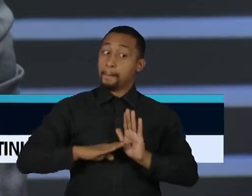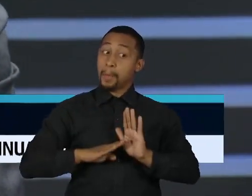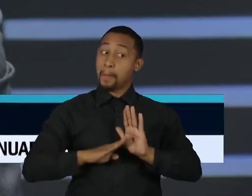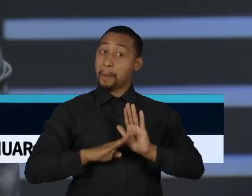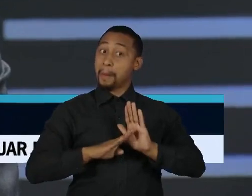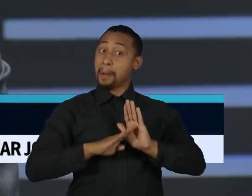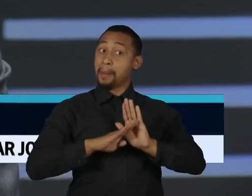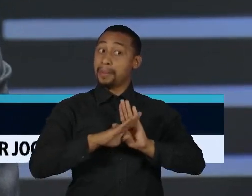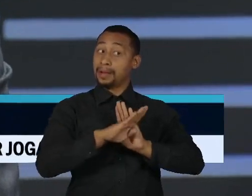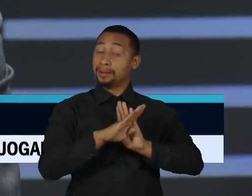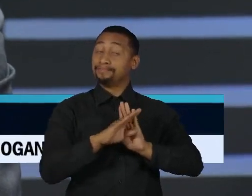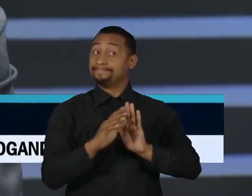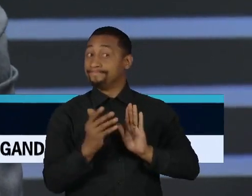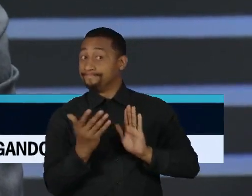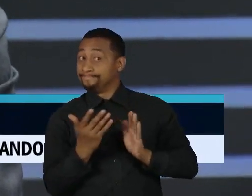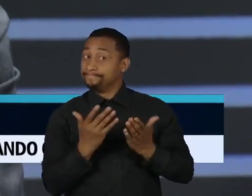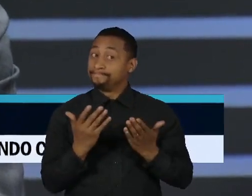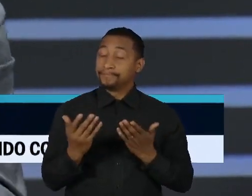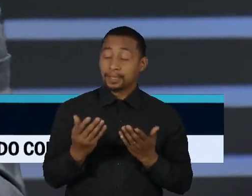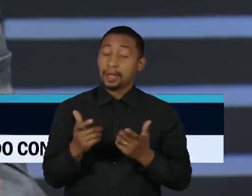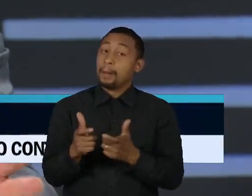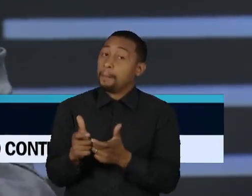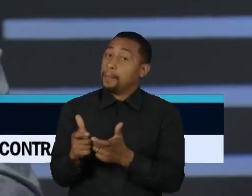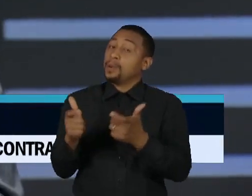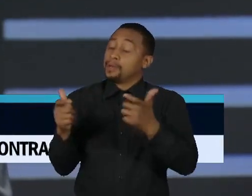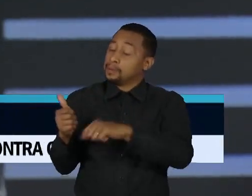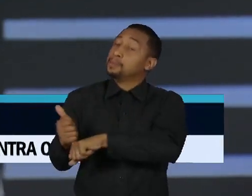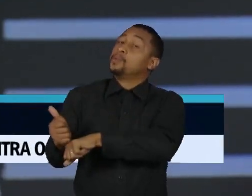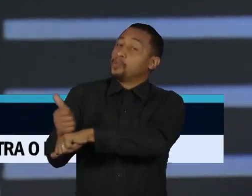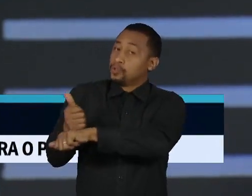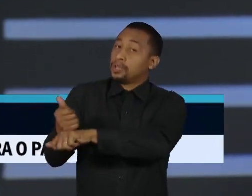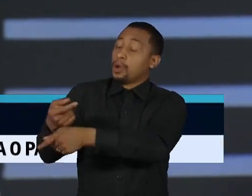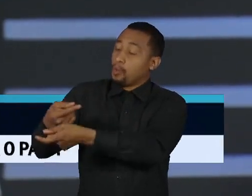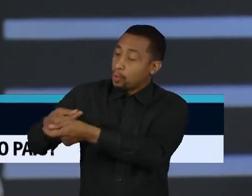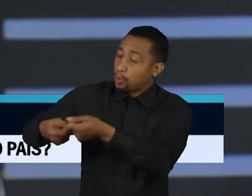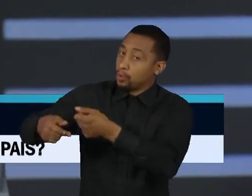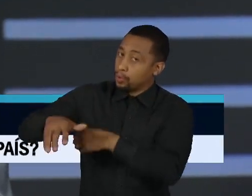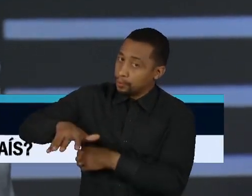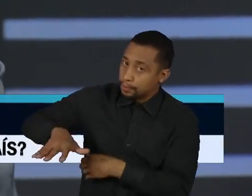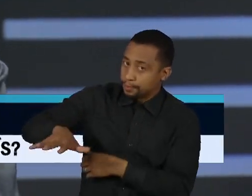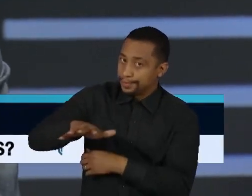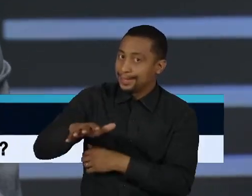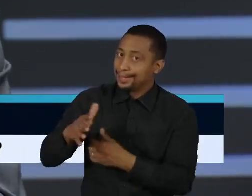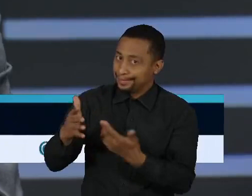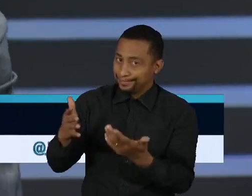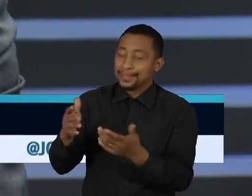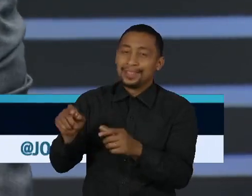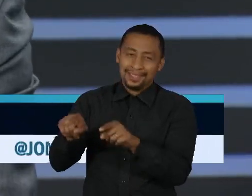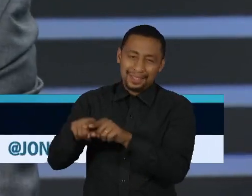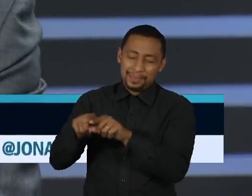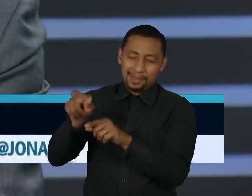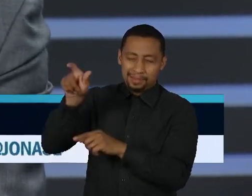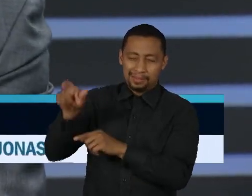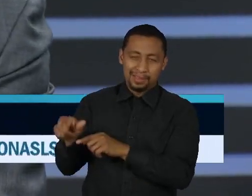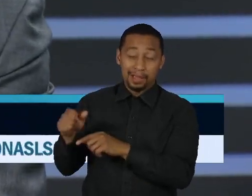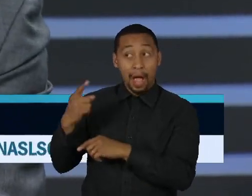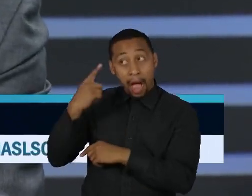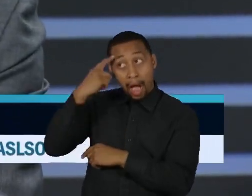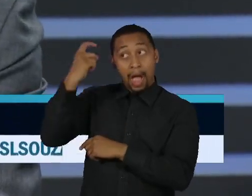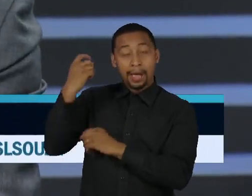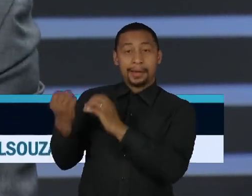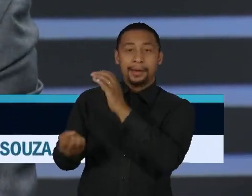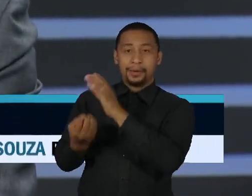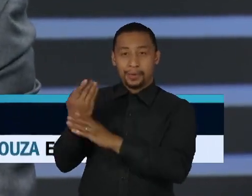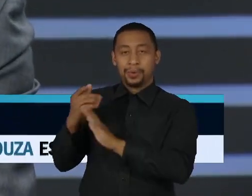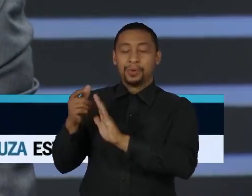eu acho que é uma coisa que muitos economistas após inclusive o digamos assim o inventor dessa proposta reforma tributária que